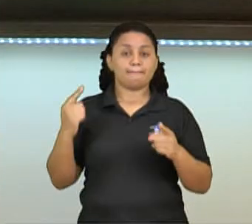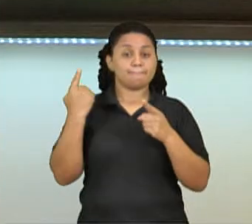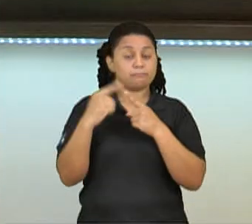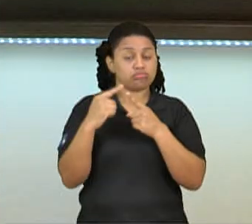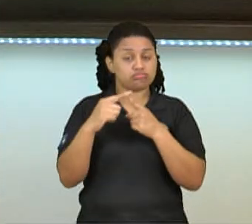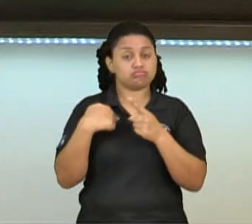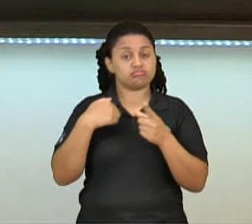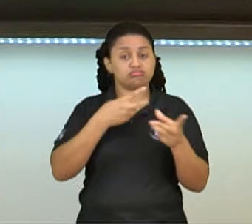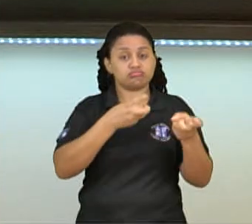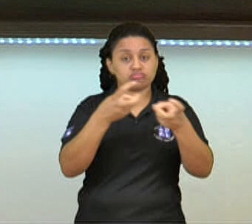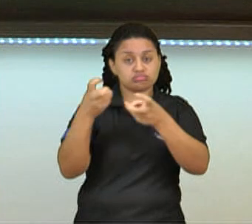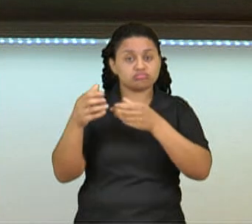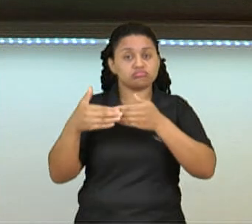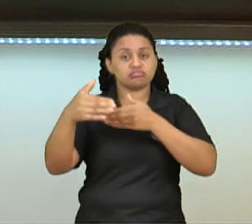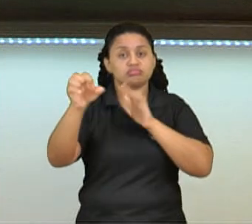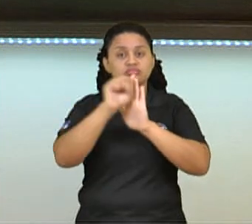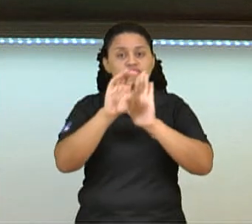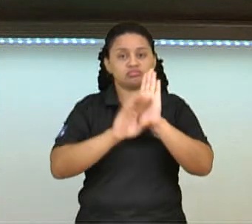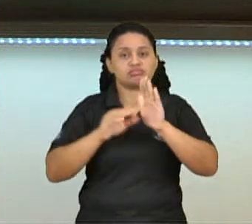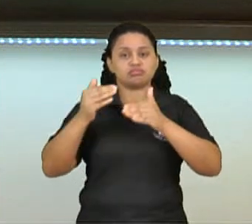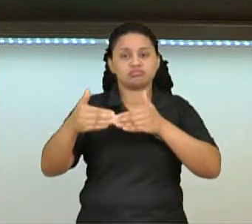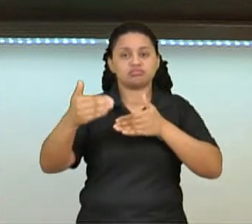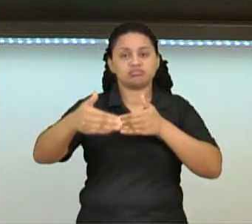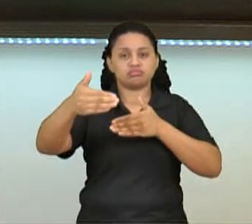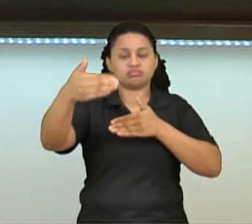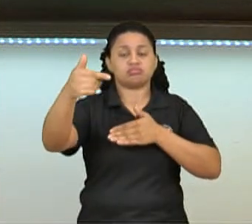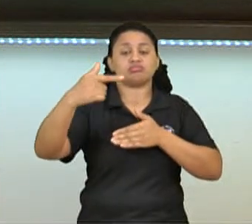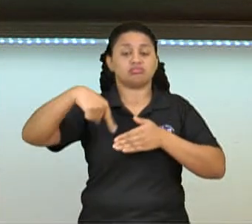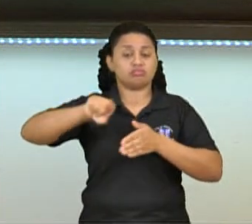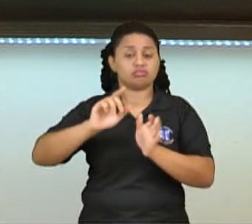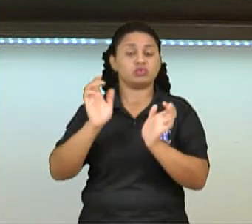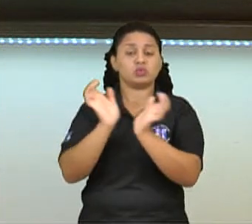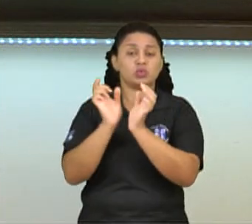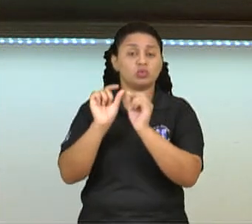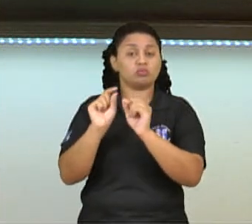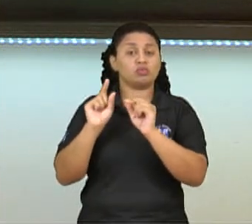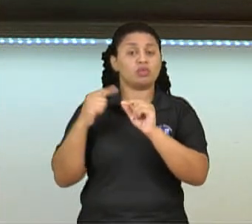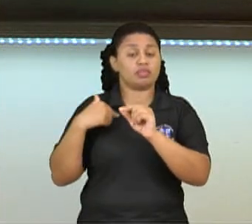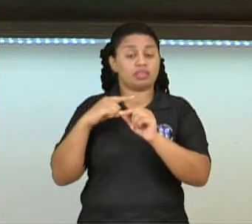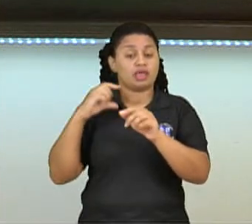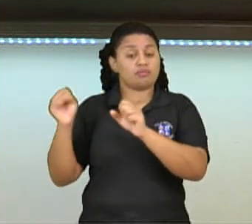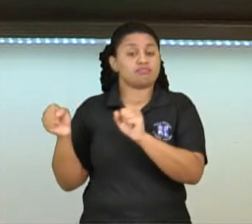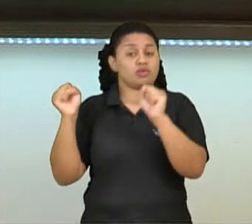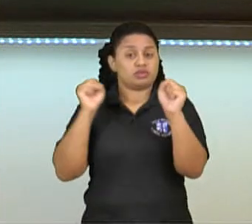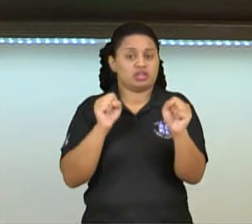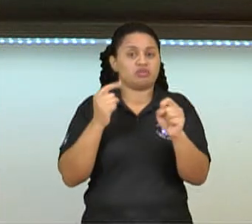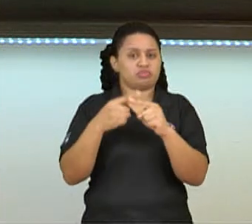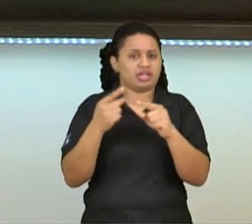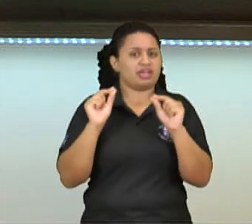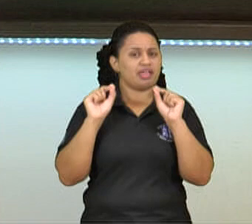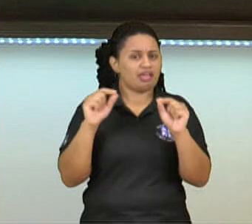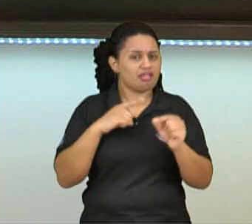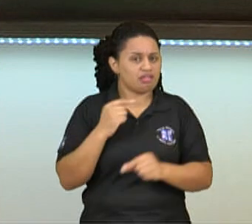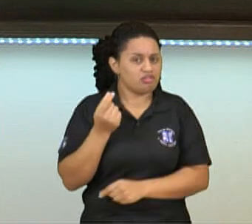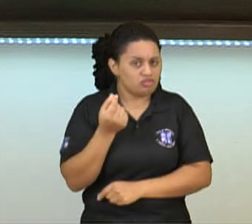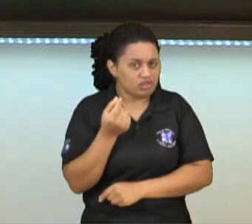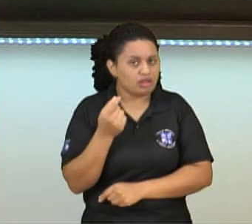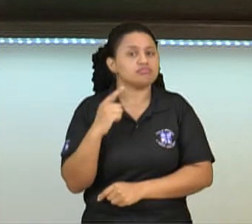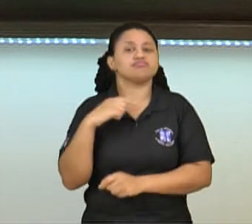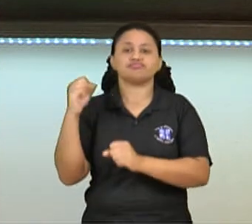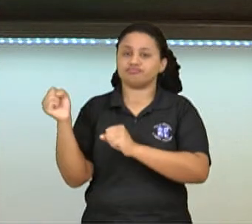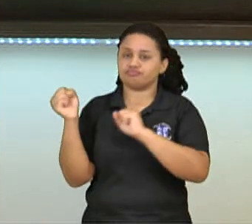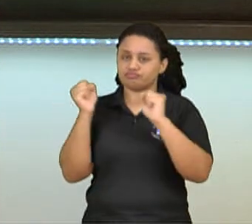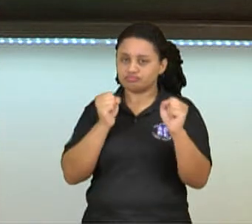ver que ao longo dos séculos os burgueses tornarão-se os poderosos. Quem tem dinheiro tem poder no mundo capital.